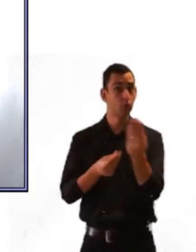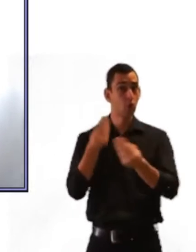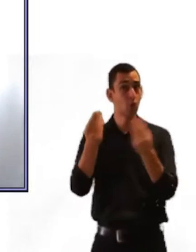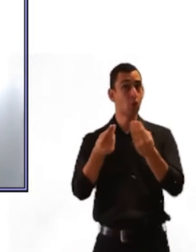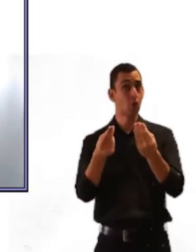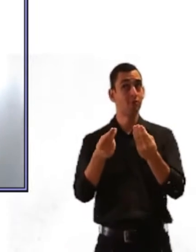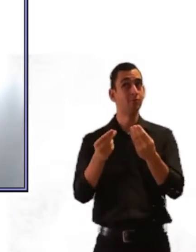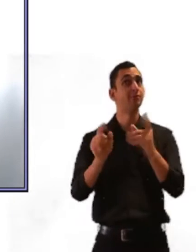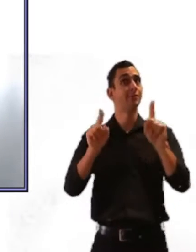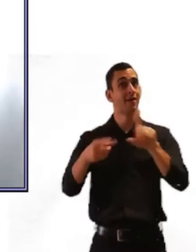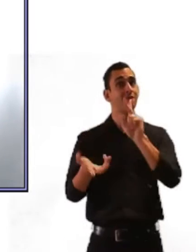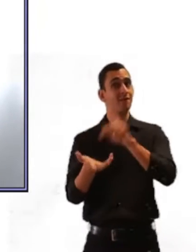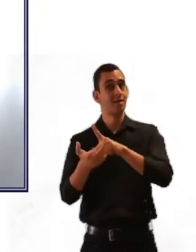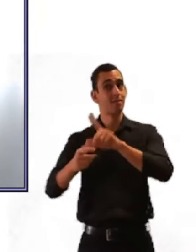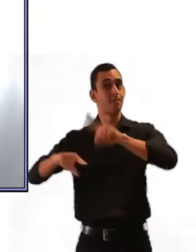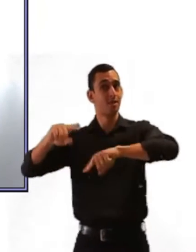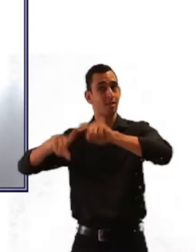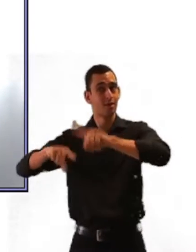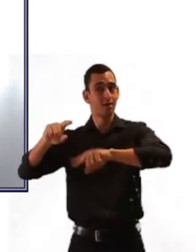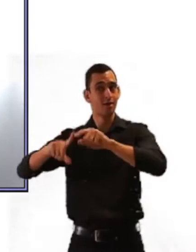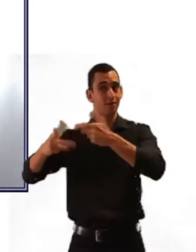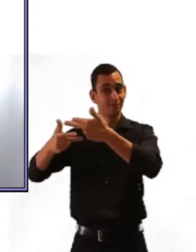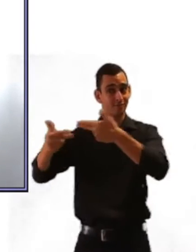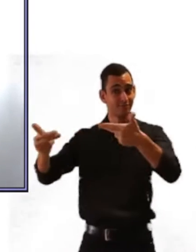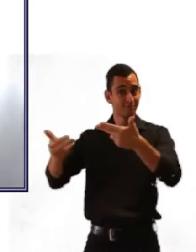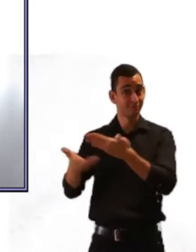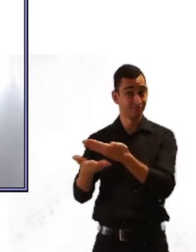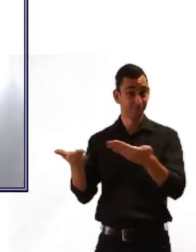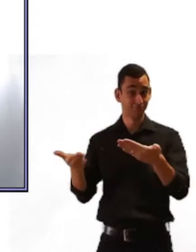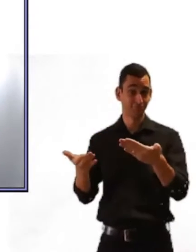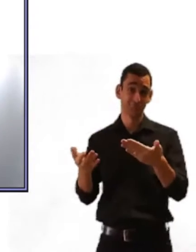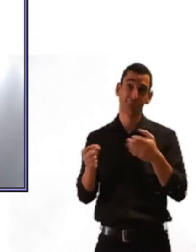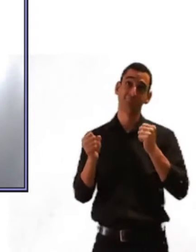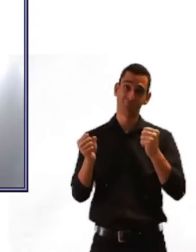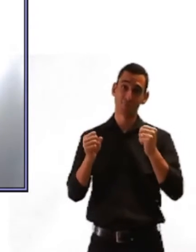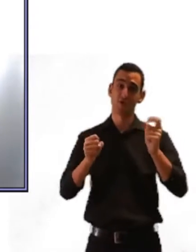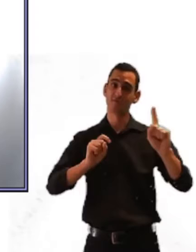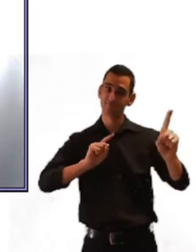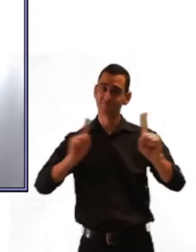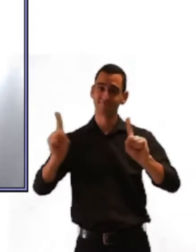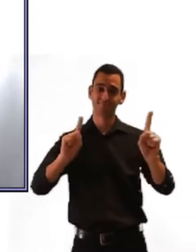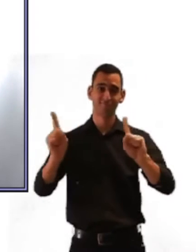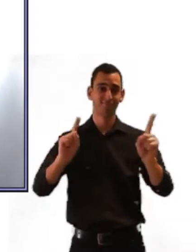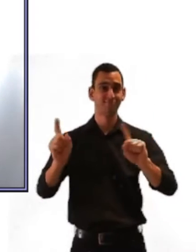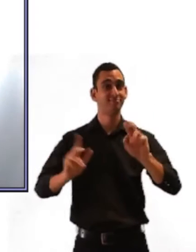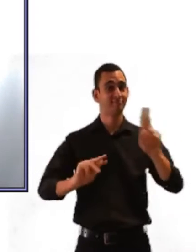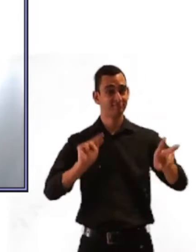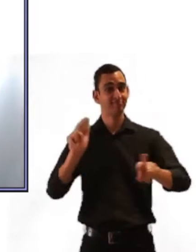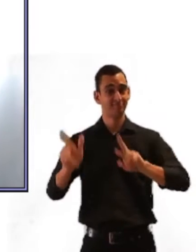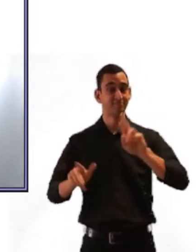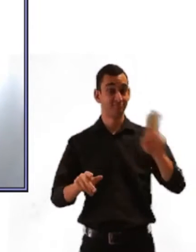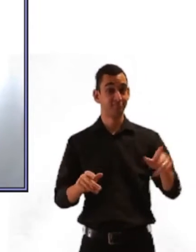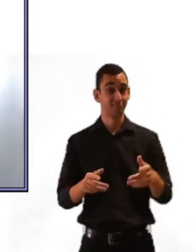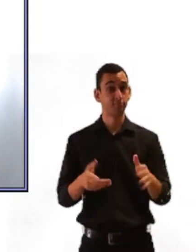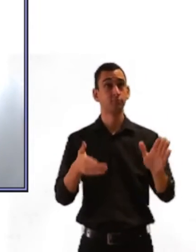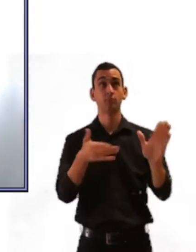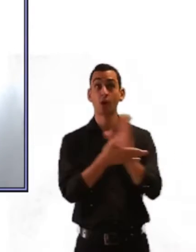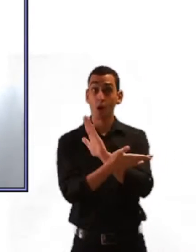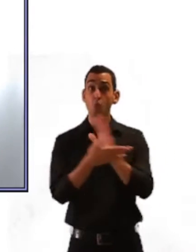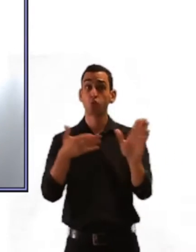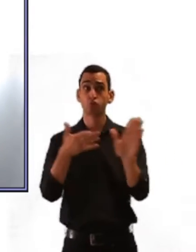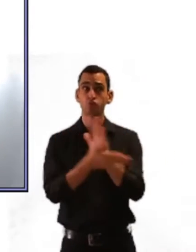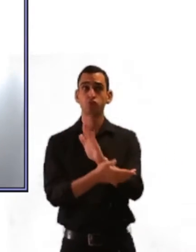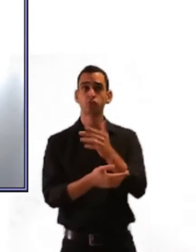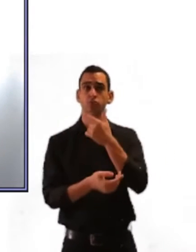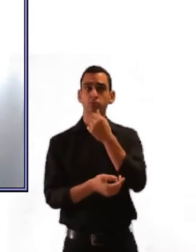Com base nessa concepção de verdade, alguns autores mais contemporâneos dizem, inclusive, que a verdade é uma utopia no sistema